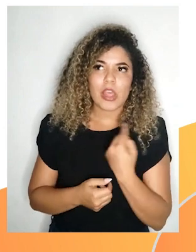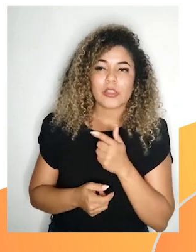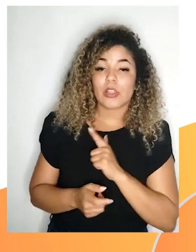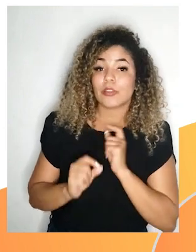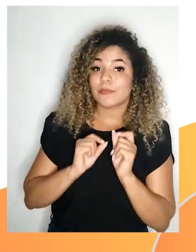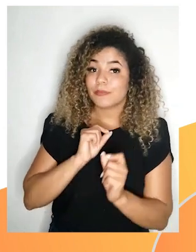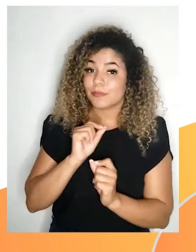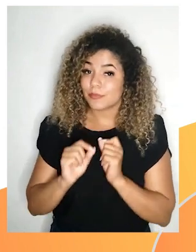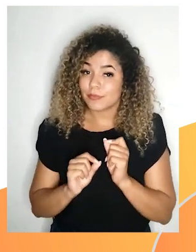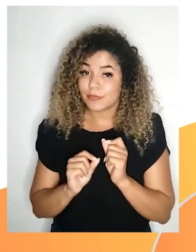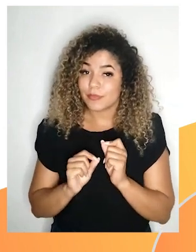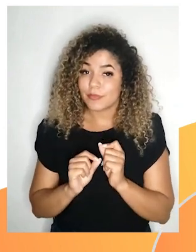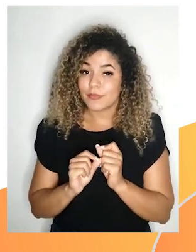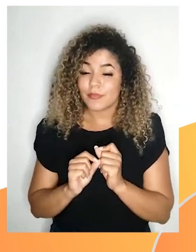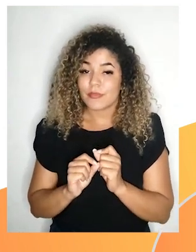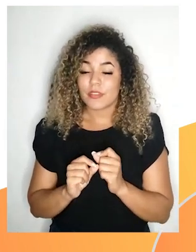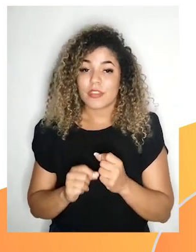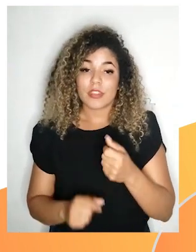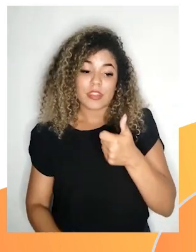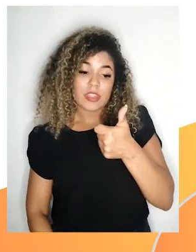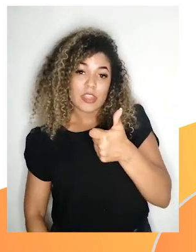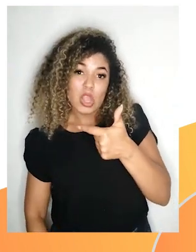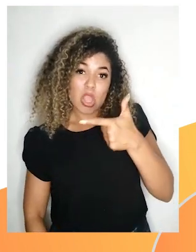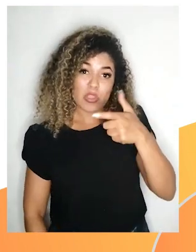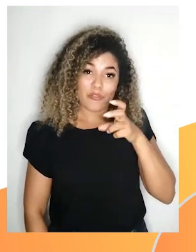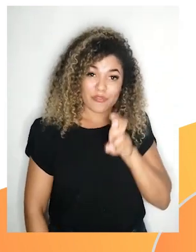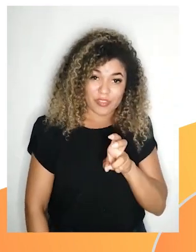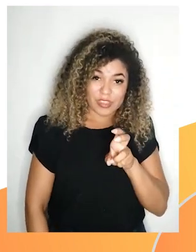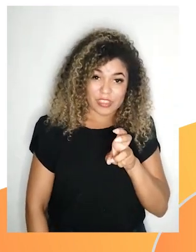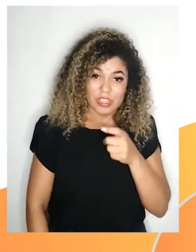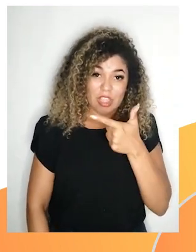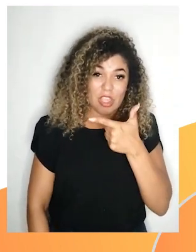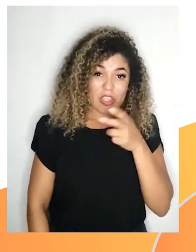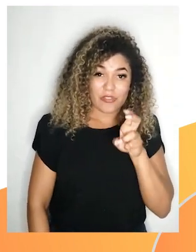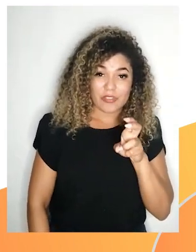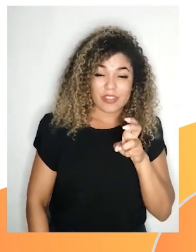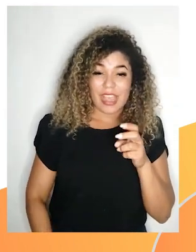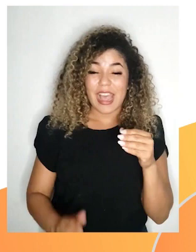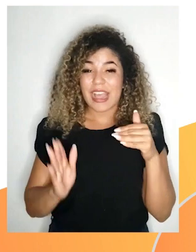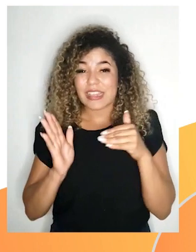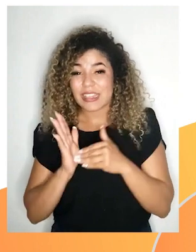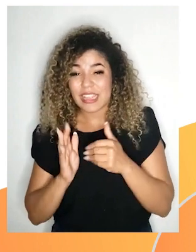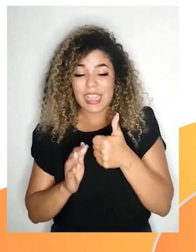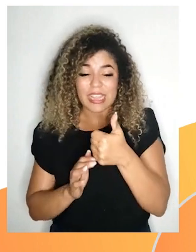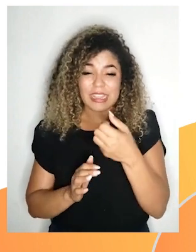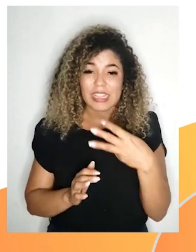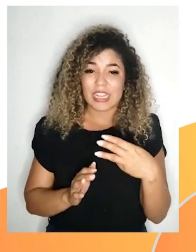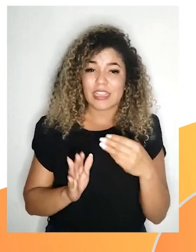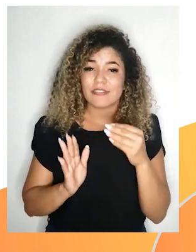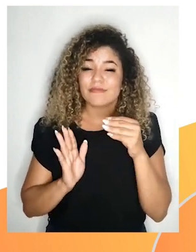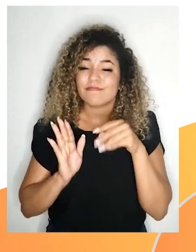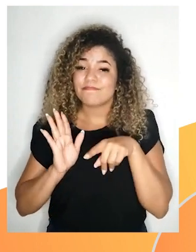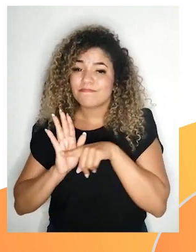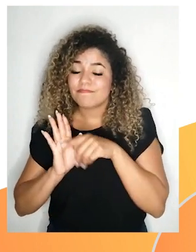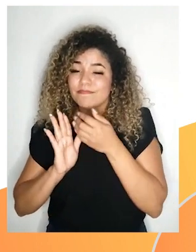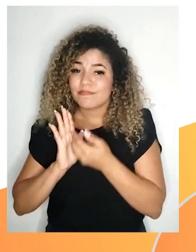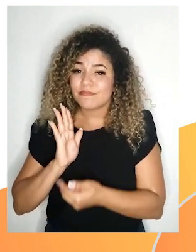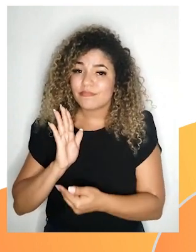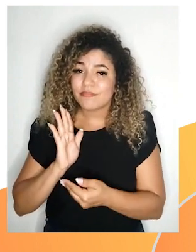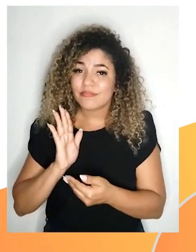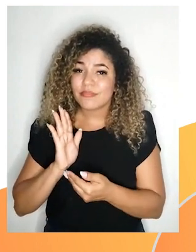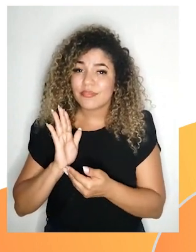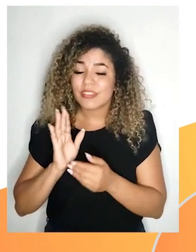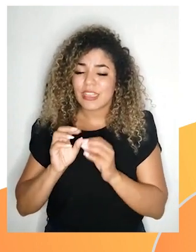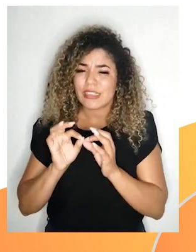quê? Que de 25 para 13, como a gente tinha mencionado,